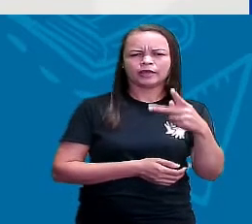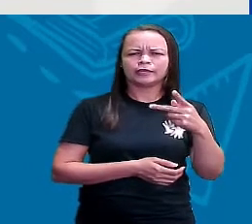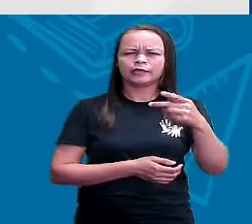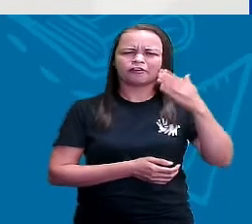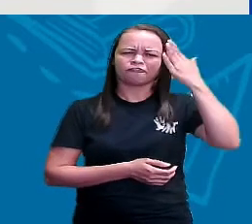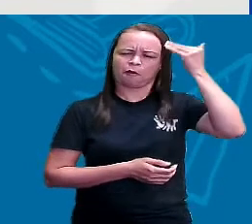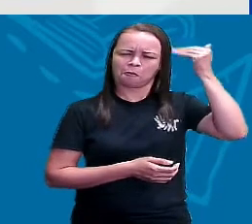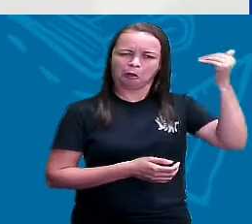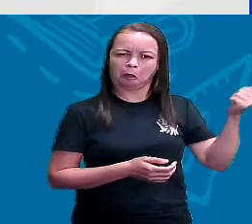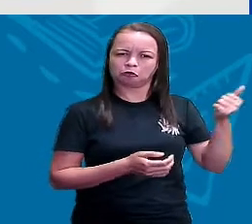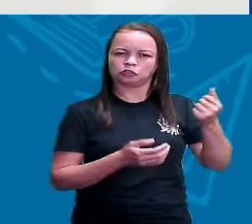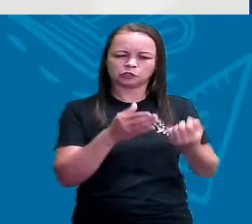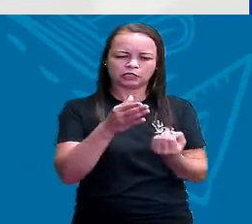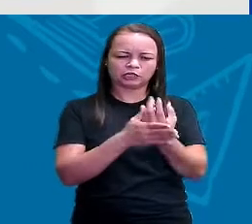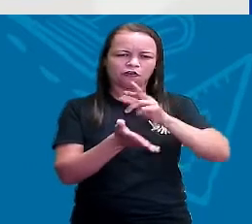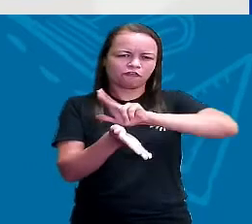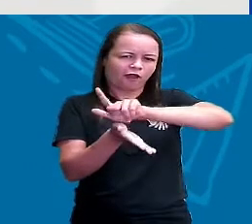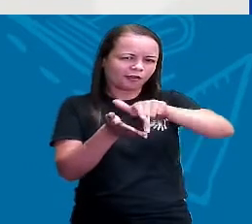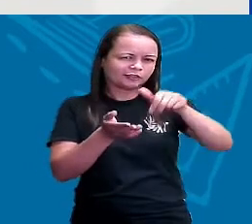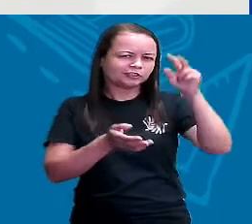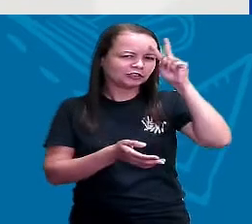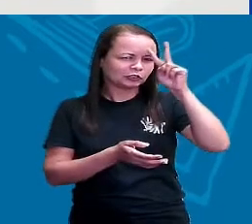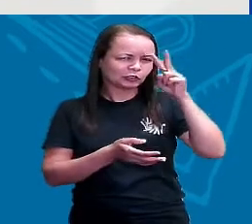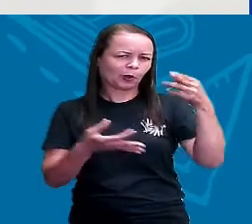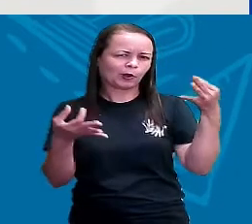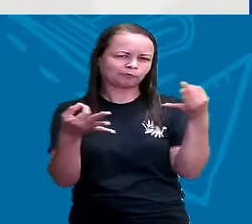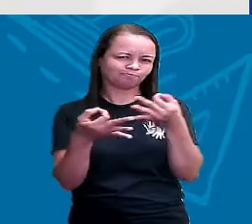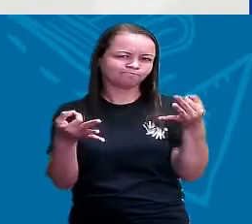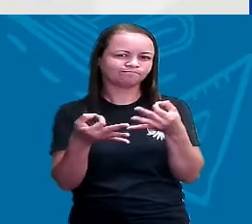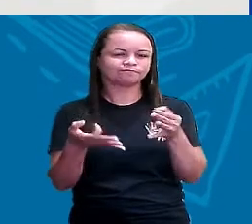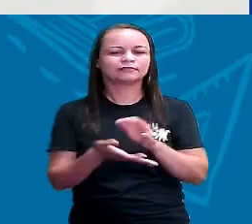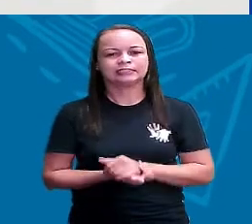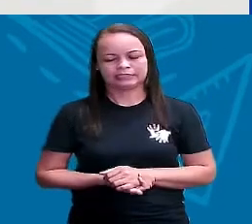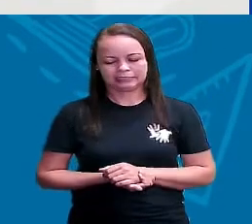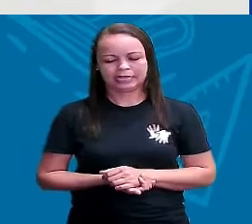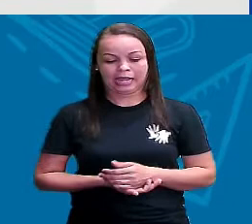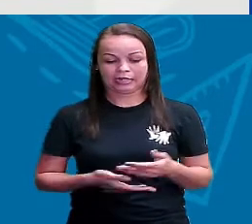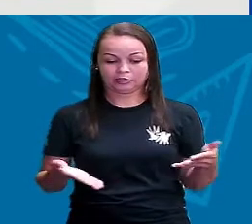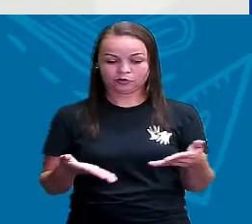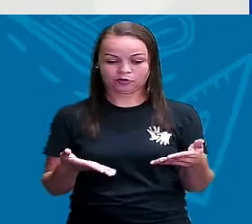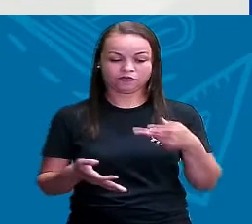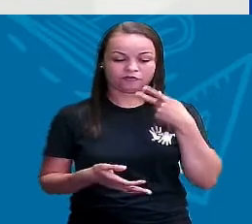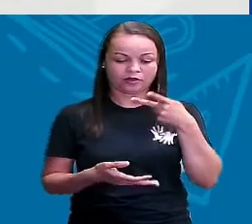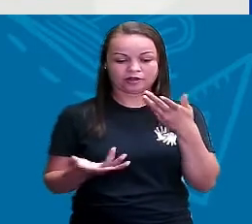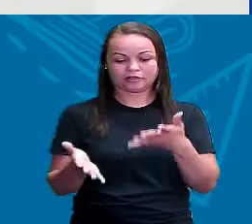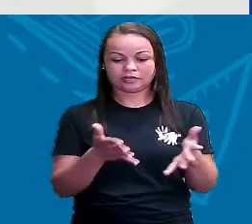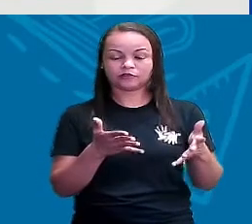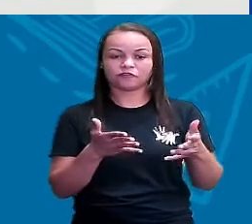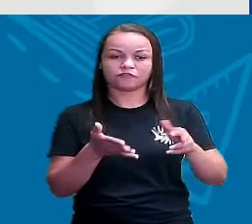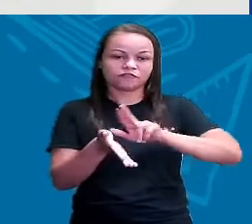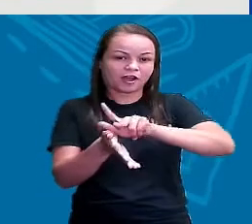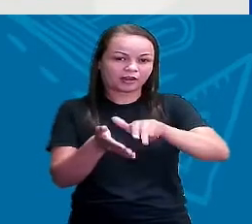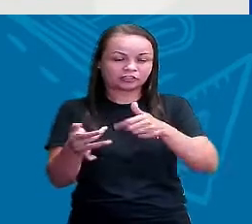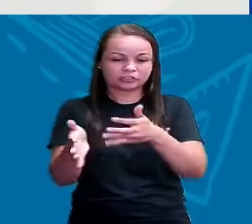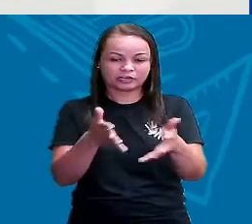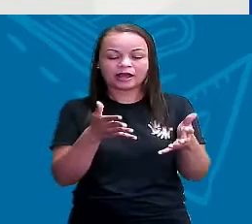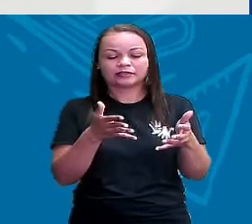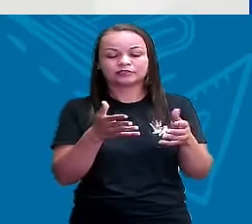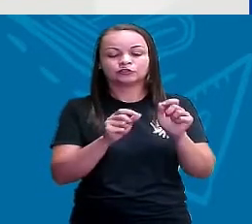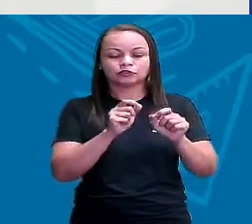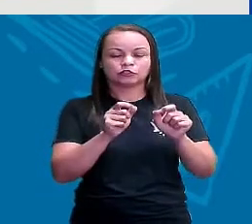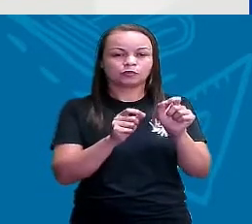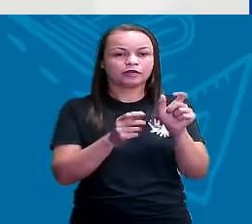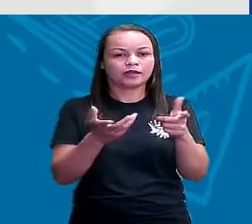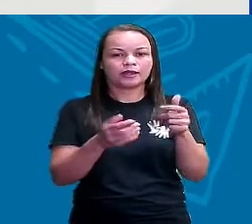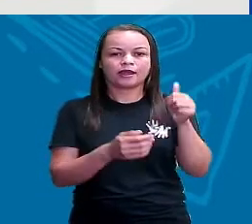histórias lindas. Olha só. Agora vamos falar um pouquinho sobre a sua história. Ele escreveu os clássicos como A Pequena